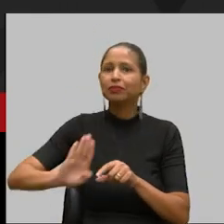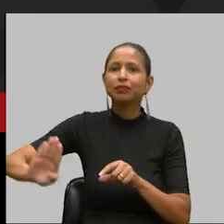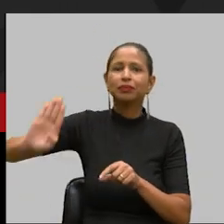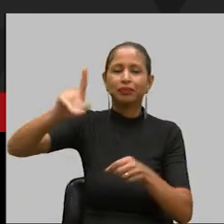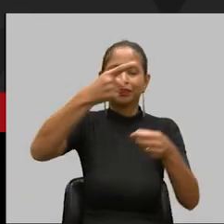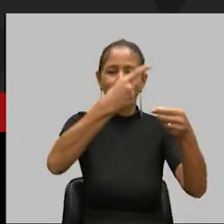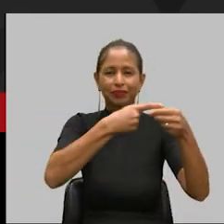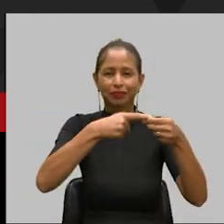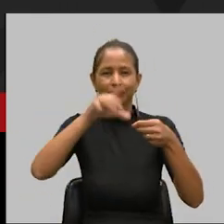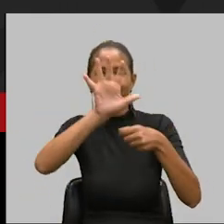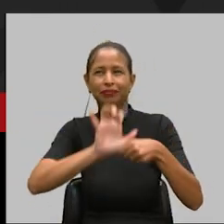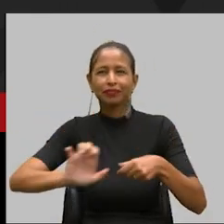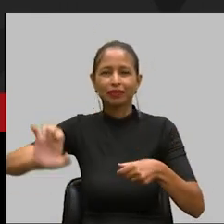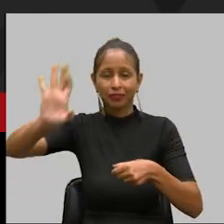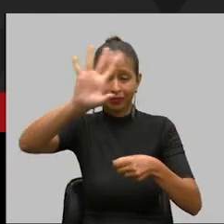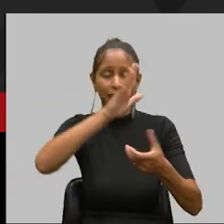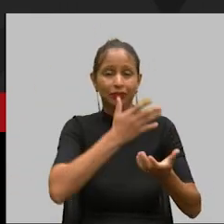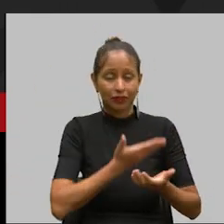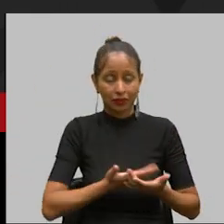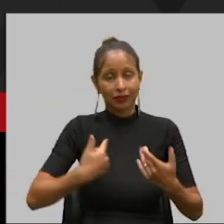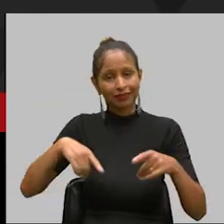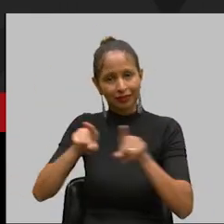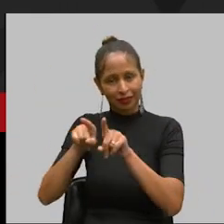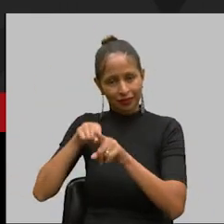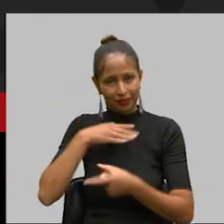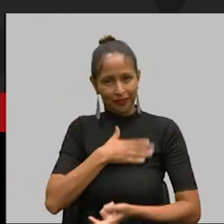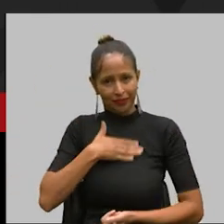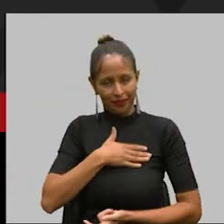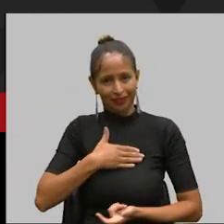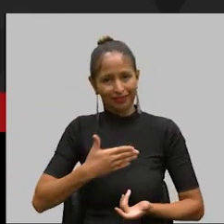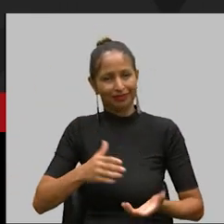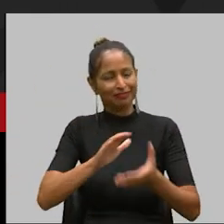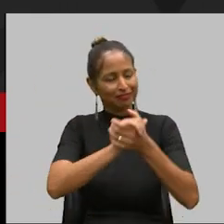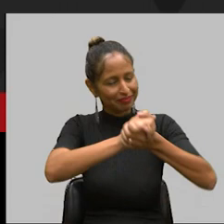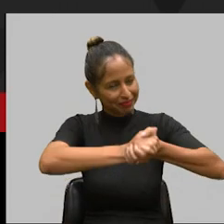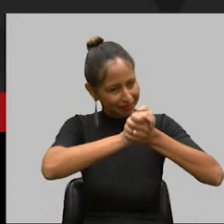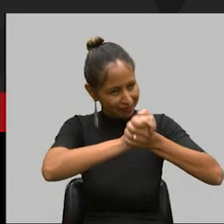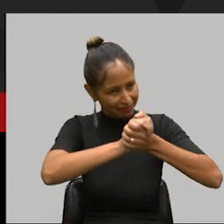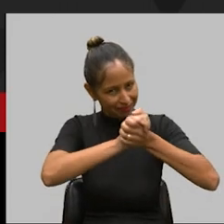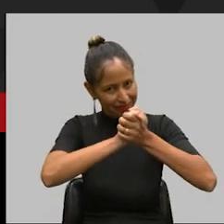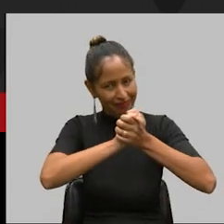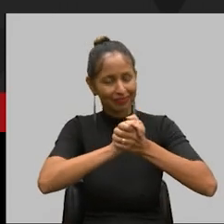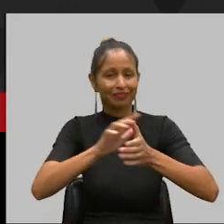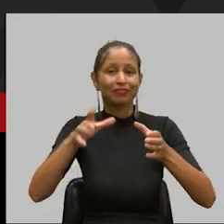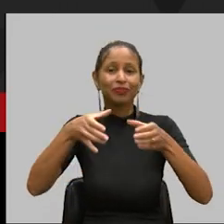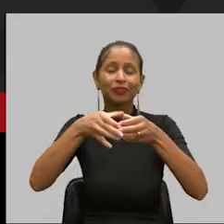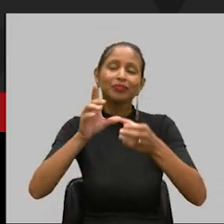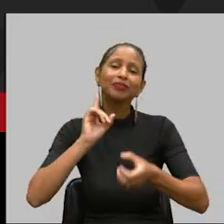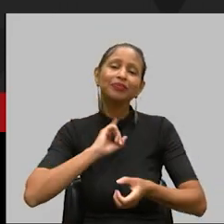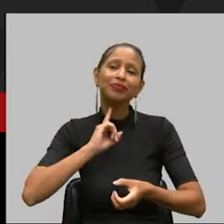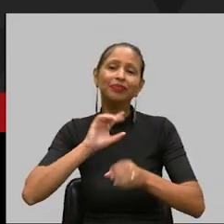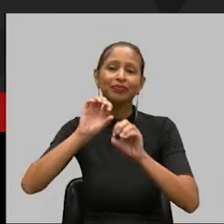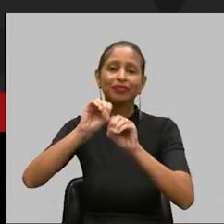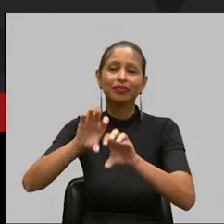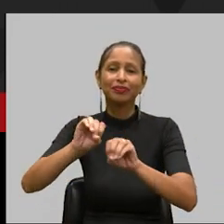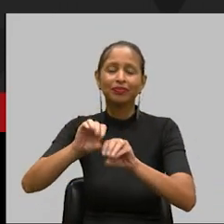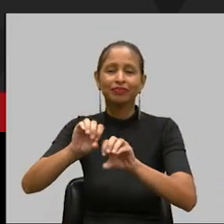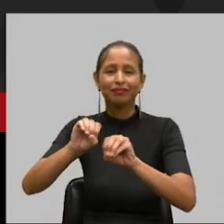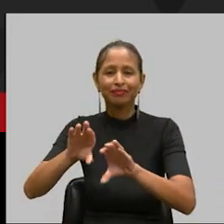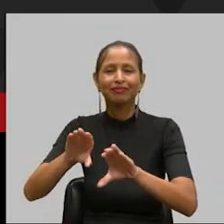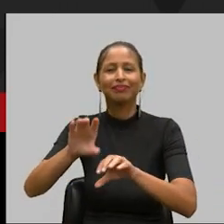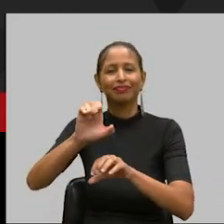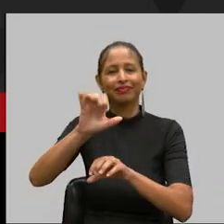estados e municípios né também gostaria de saudar e parabenizar a rede mineira da da Educação do campo as